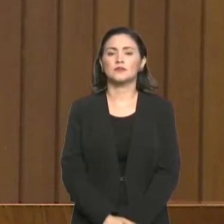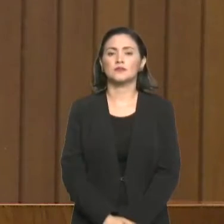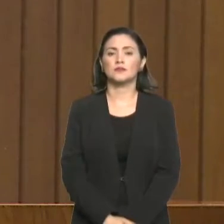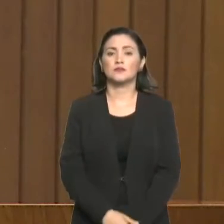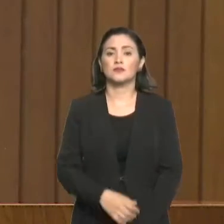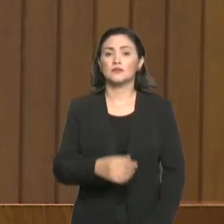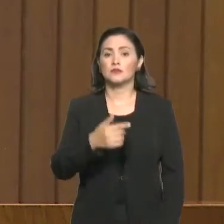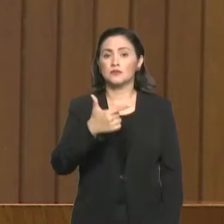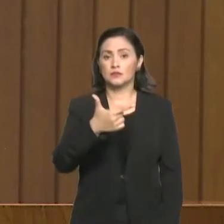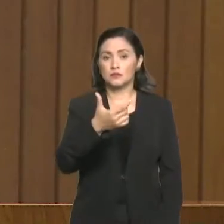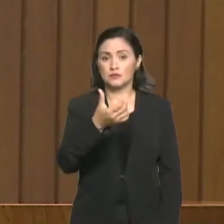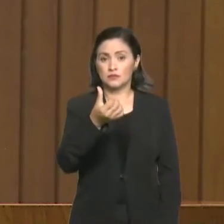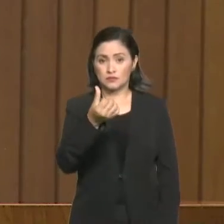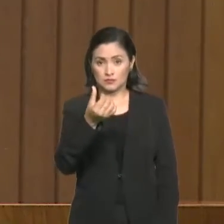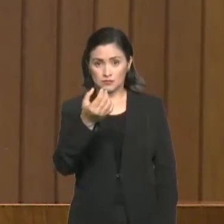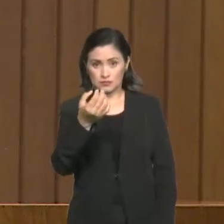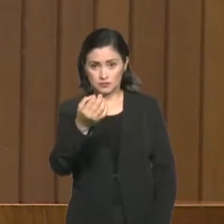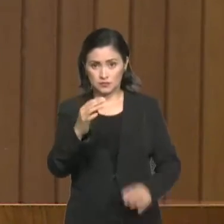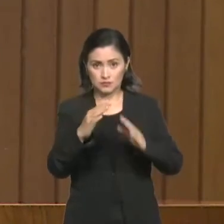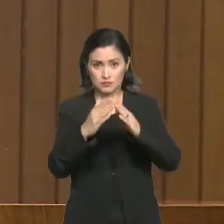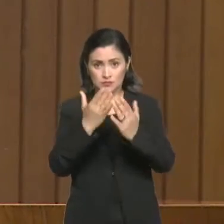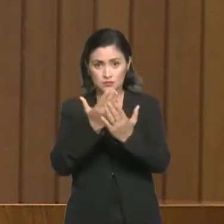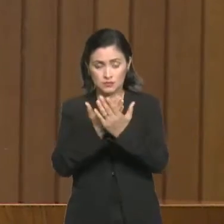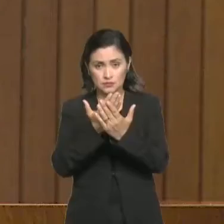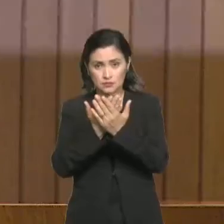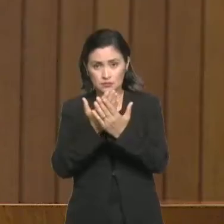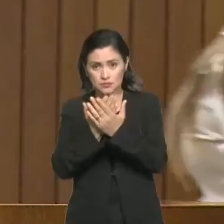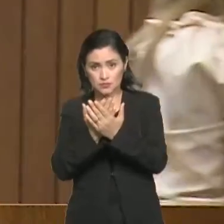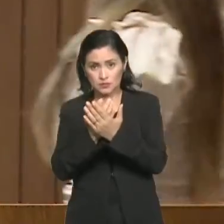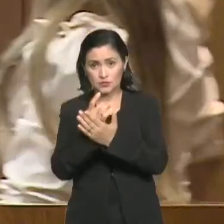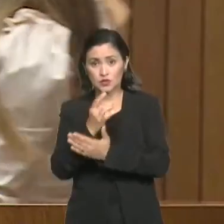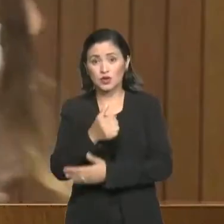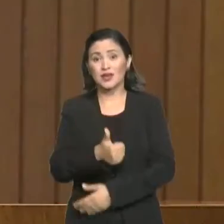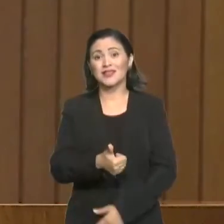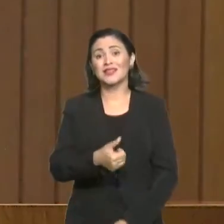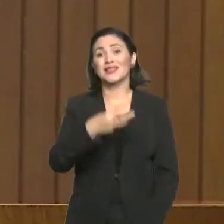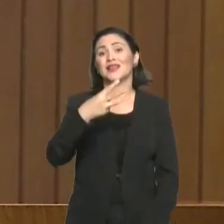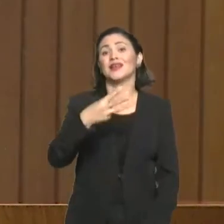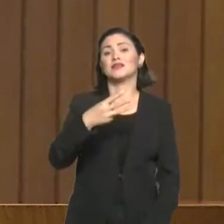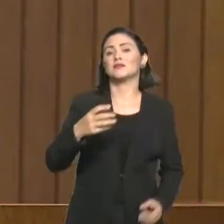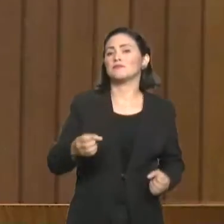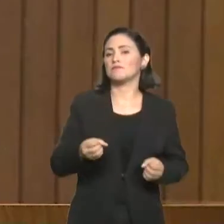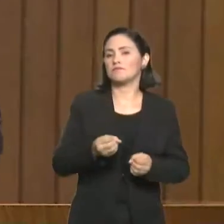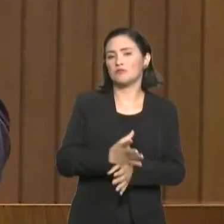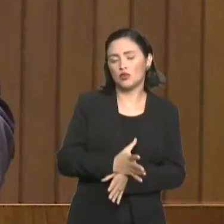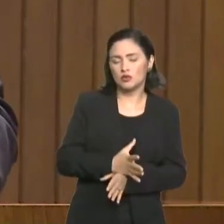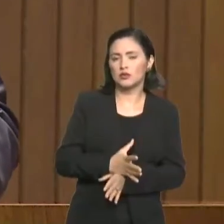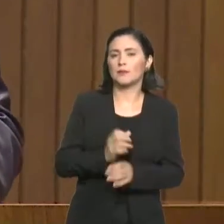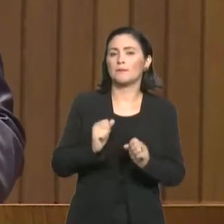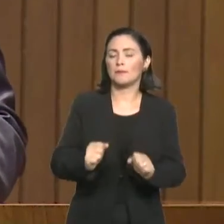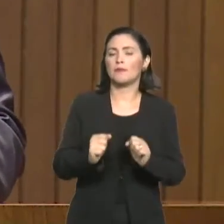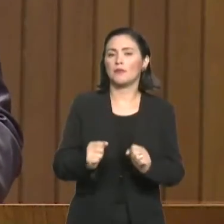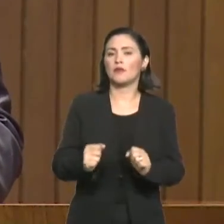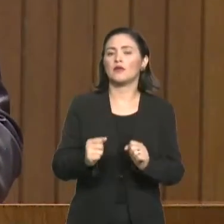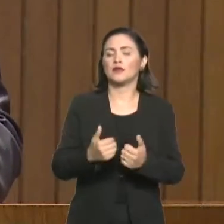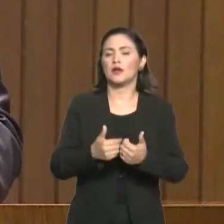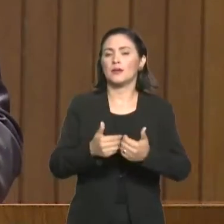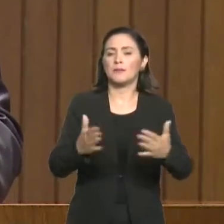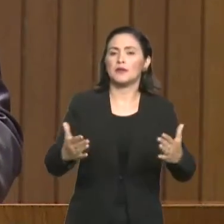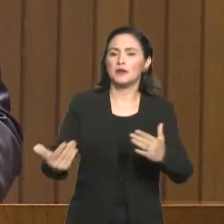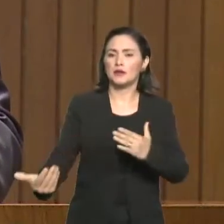260 escolas, apenas 13 estão prontas. Exatamente isso.